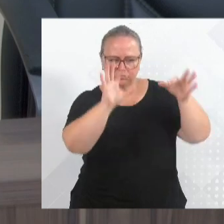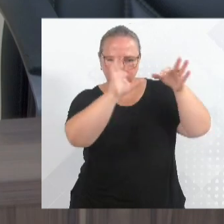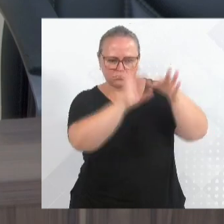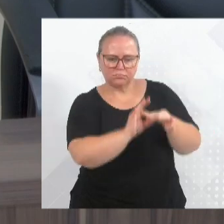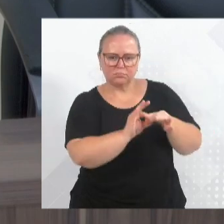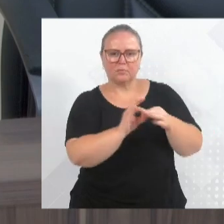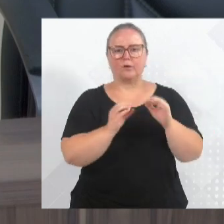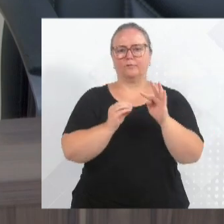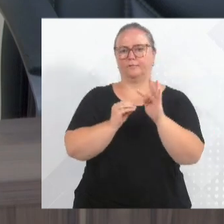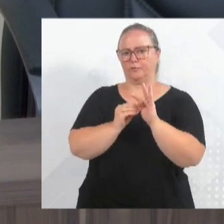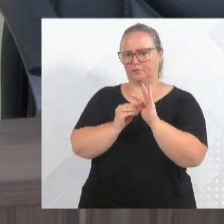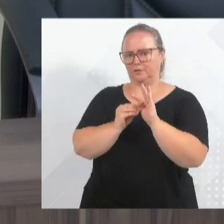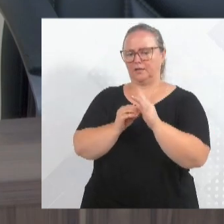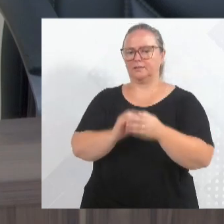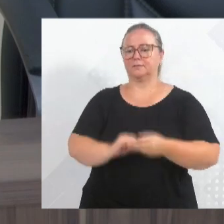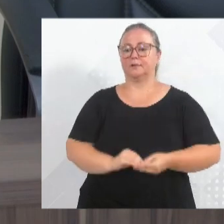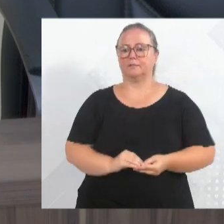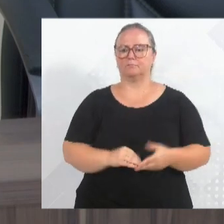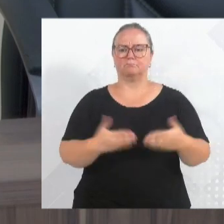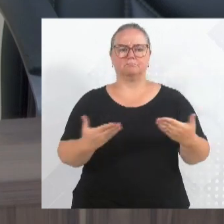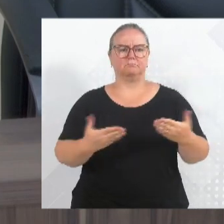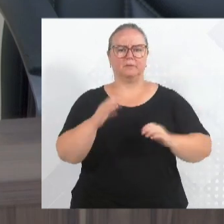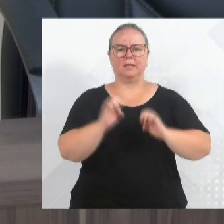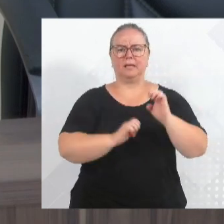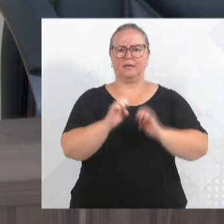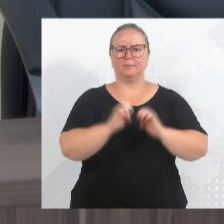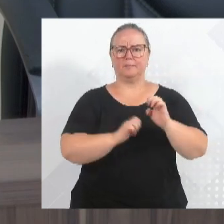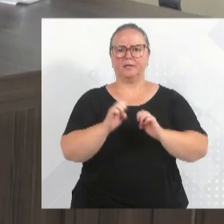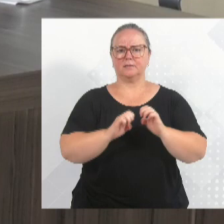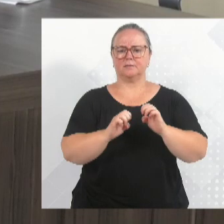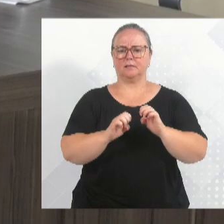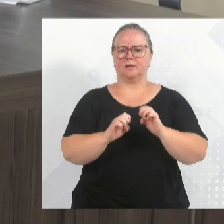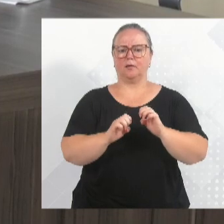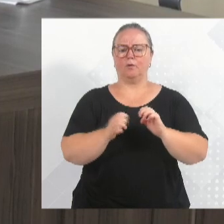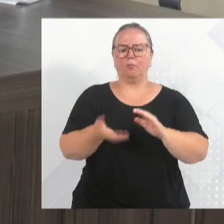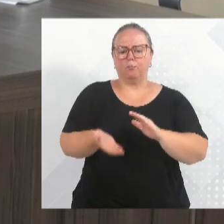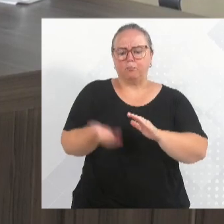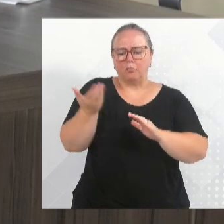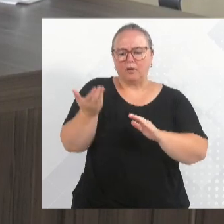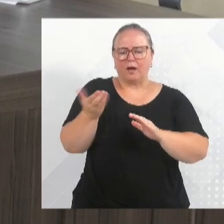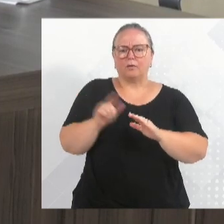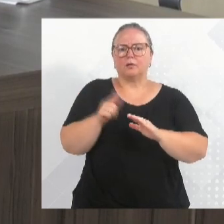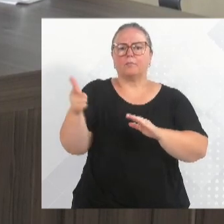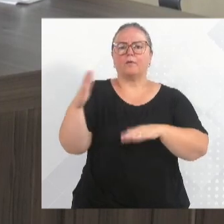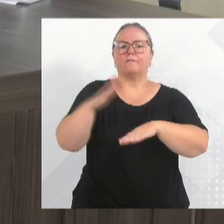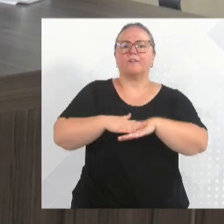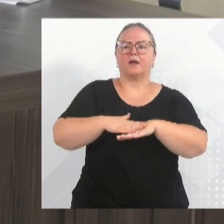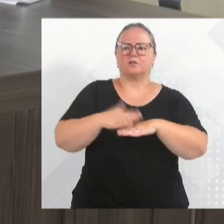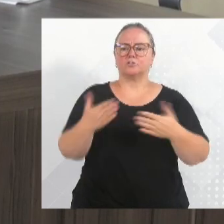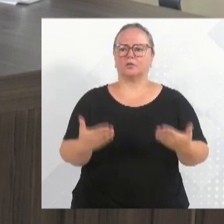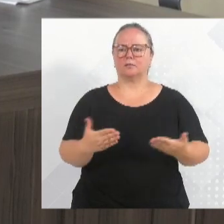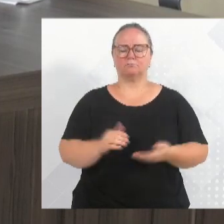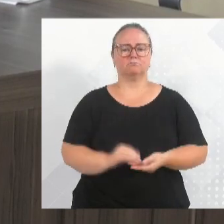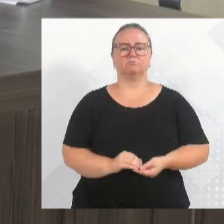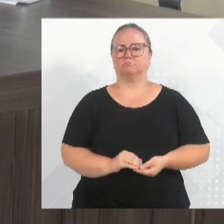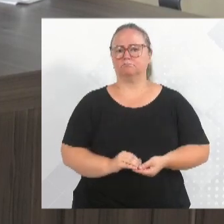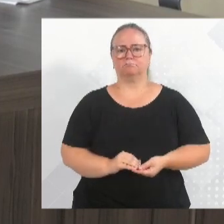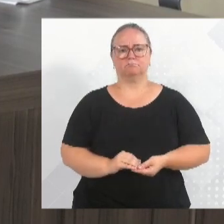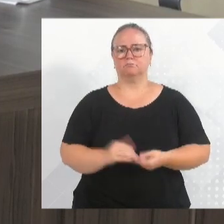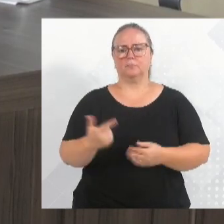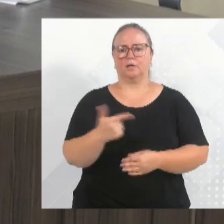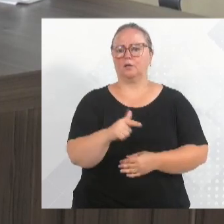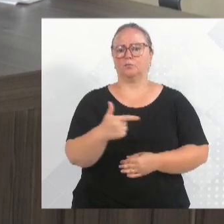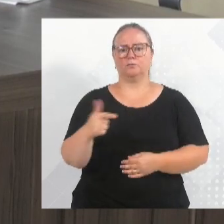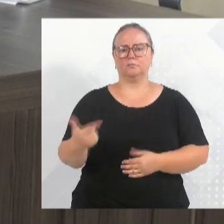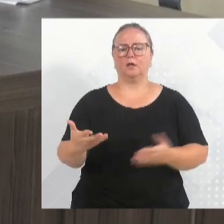Fortaleza. Por que uma empresa não pode abrir e a mesma empresa pode fechar? Porque não tem ninguém do lado dele sabendo quanto que